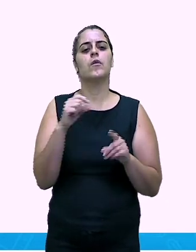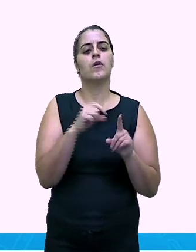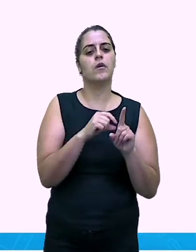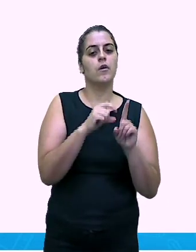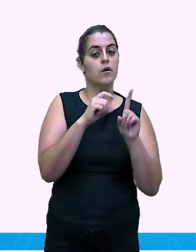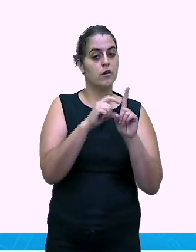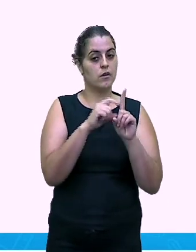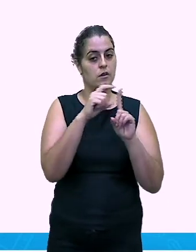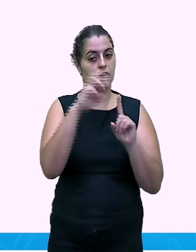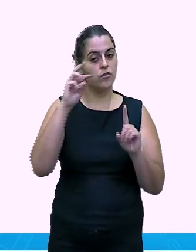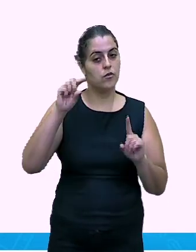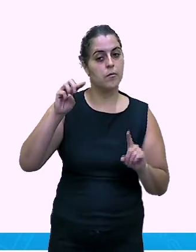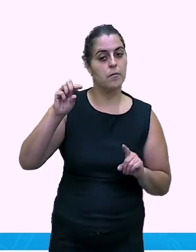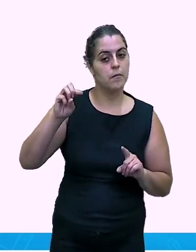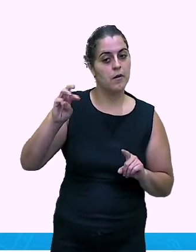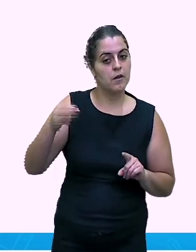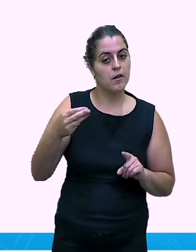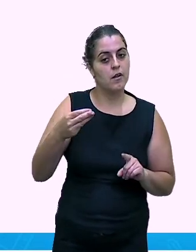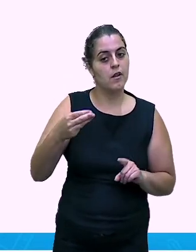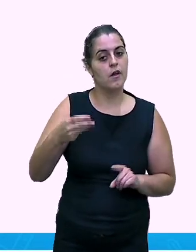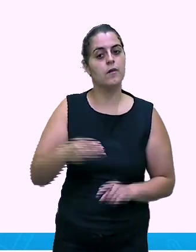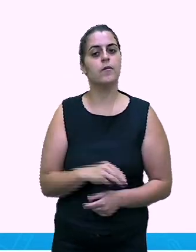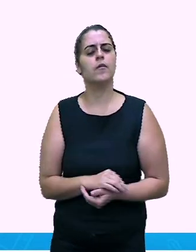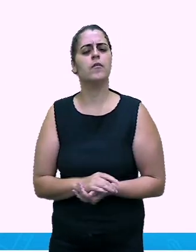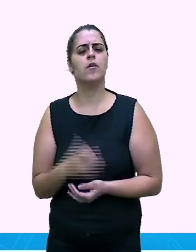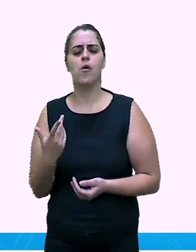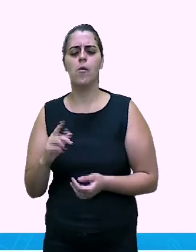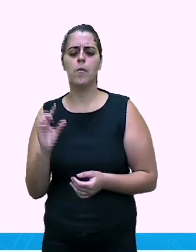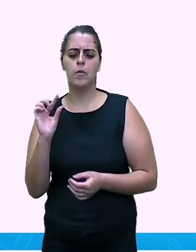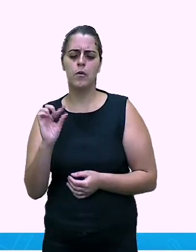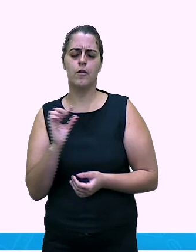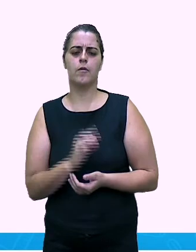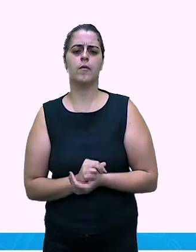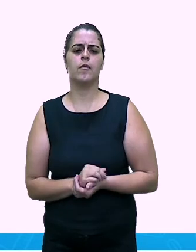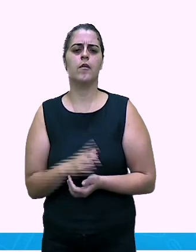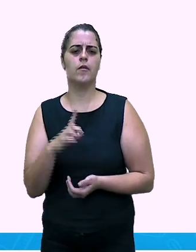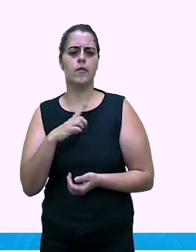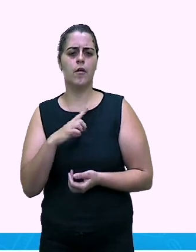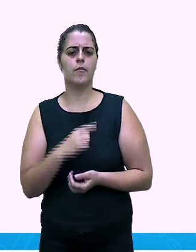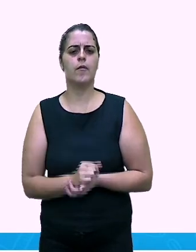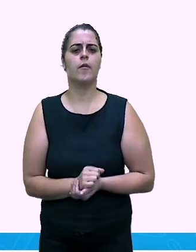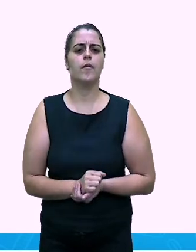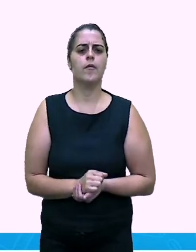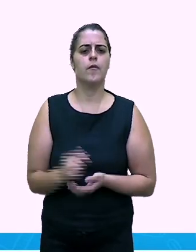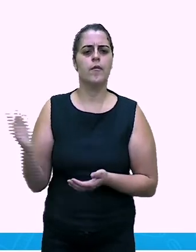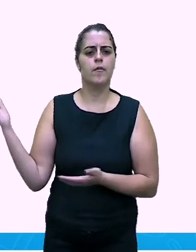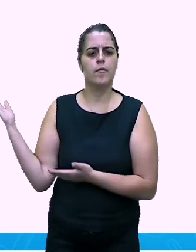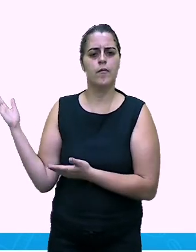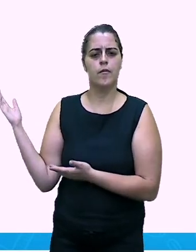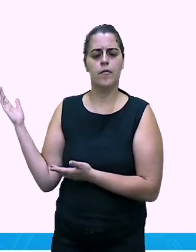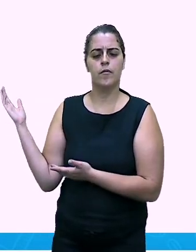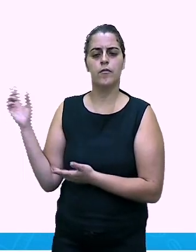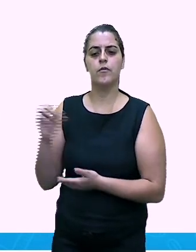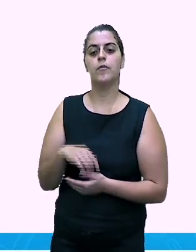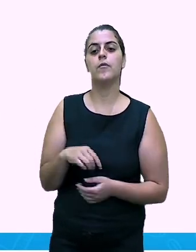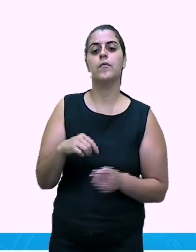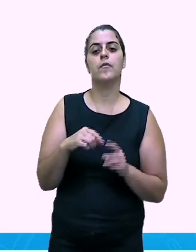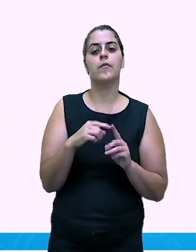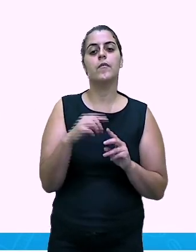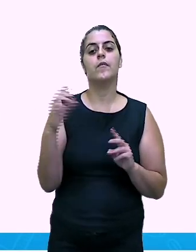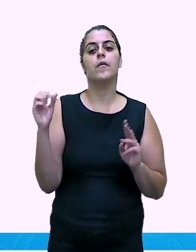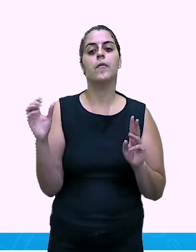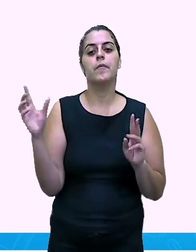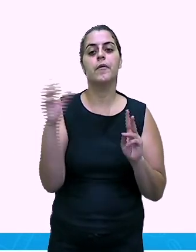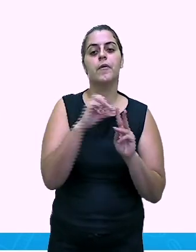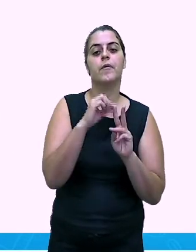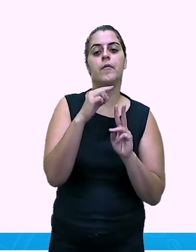é divisível por 5. Não é, porque é um número menor. Então, nós vamos ter que pegar a força aqui, ó, com o número 2. Agora, a